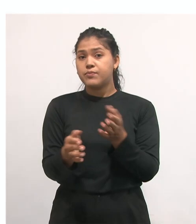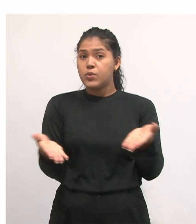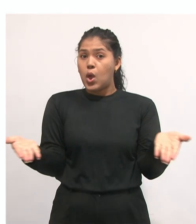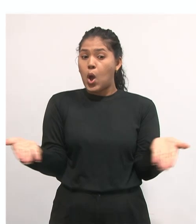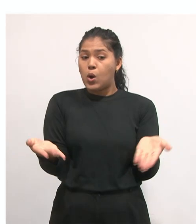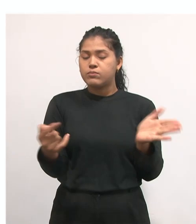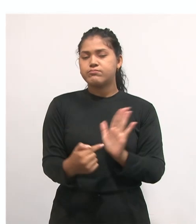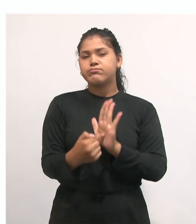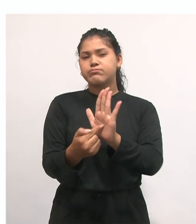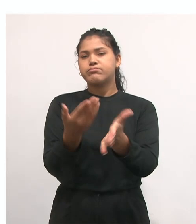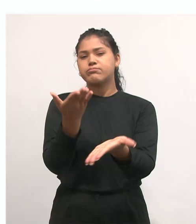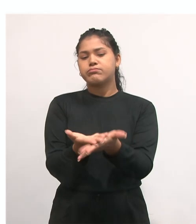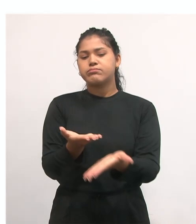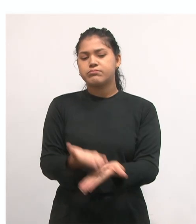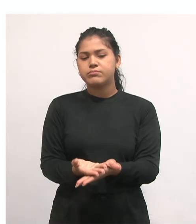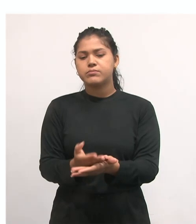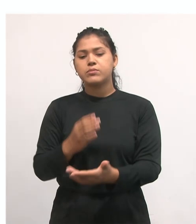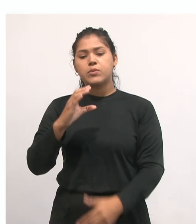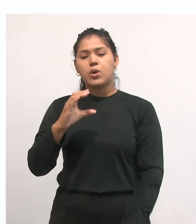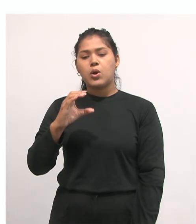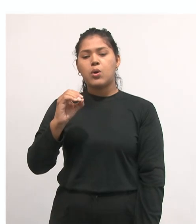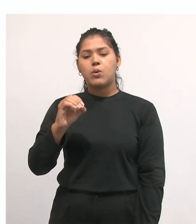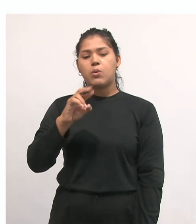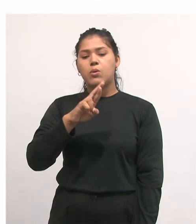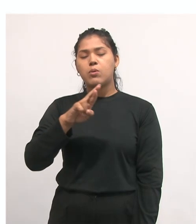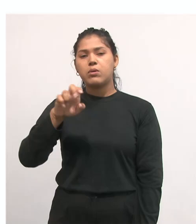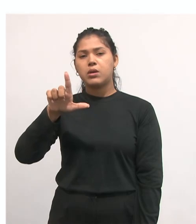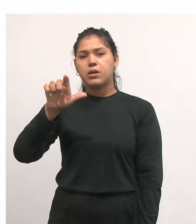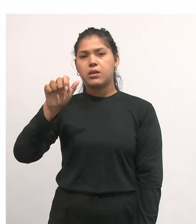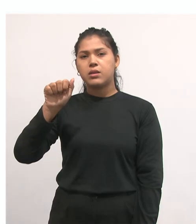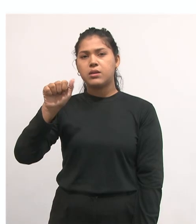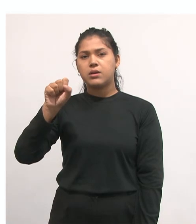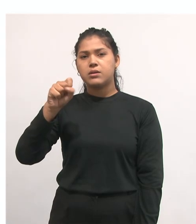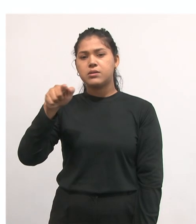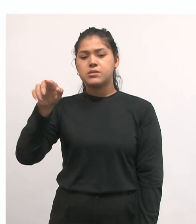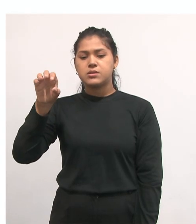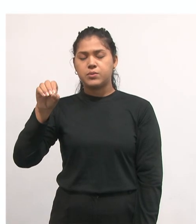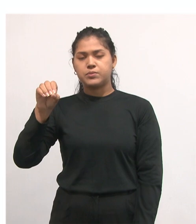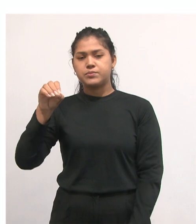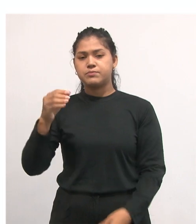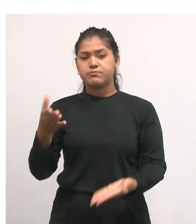de correlação de Pearson, é o que a gente vai trabalhar nessa disciplina.